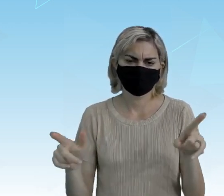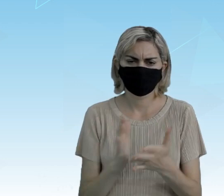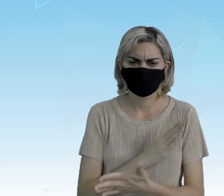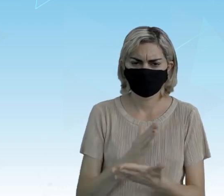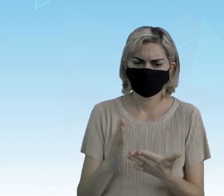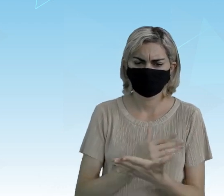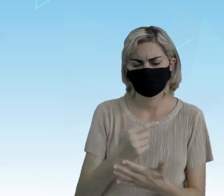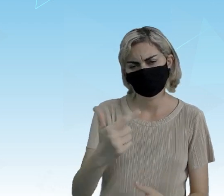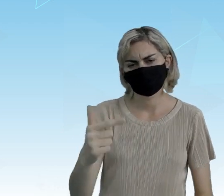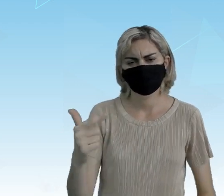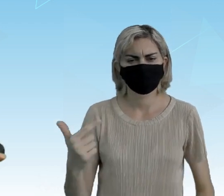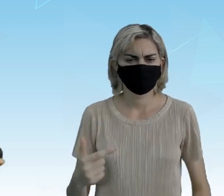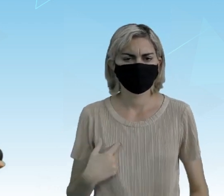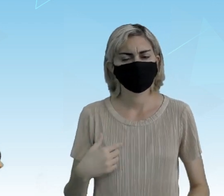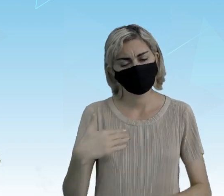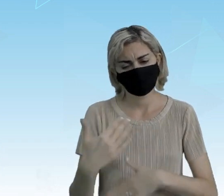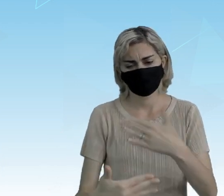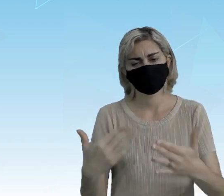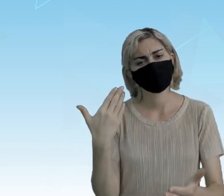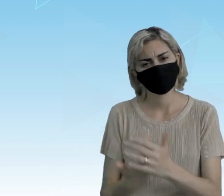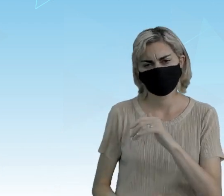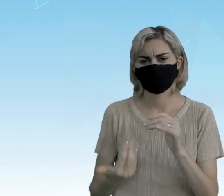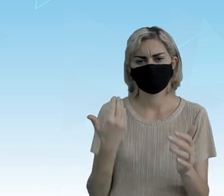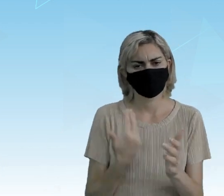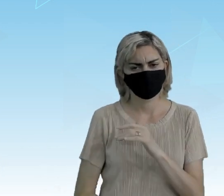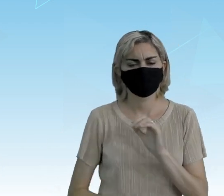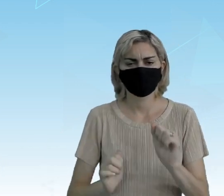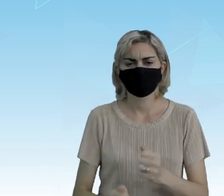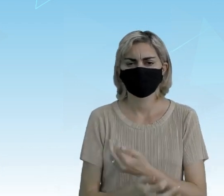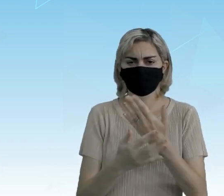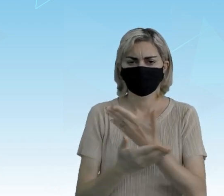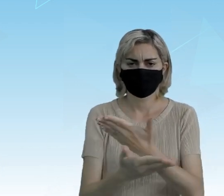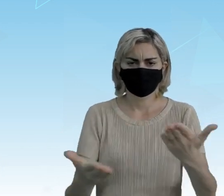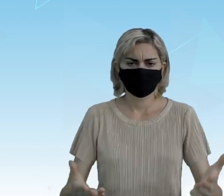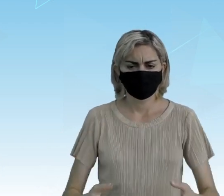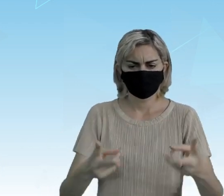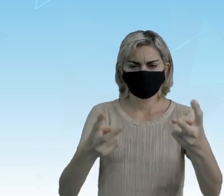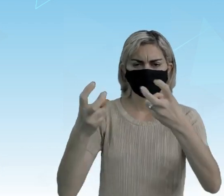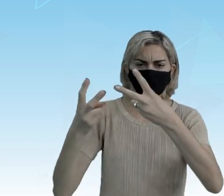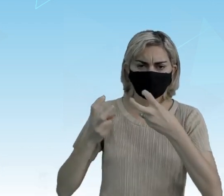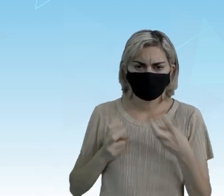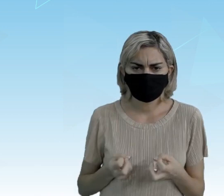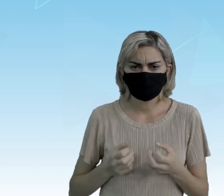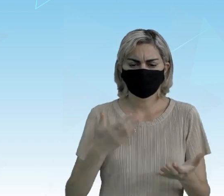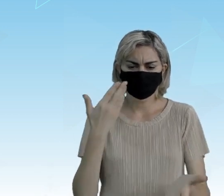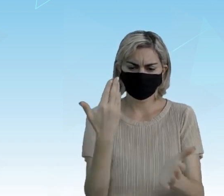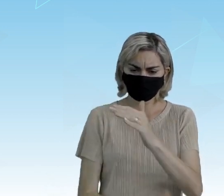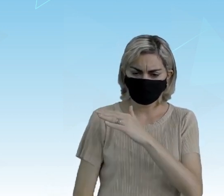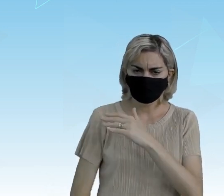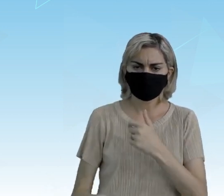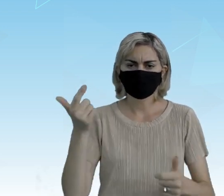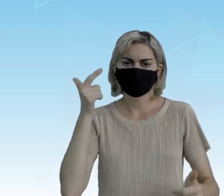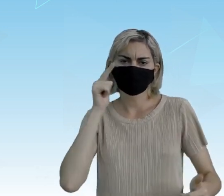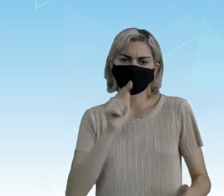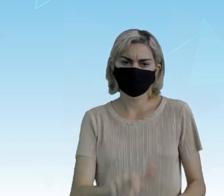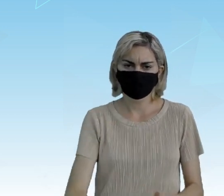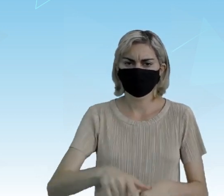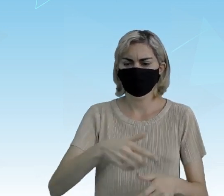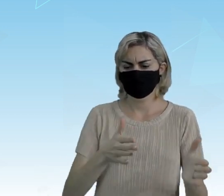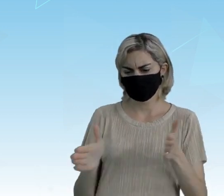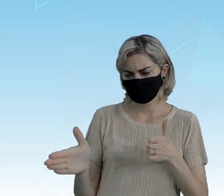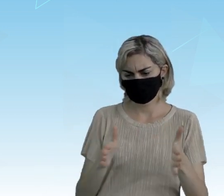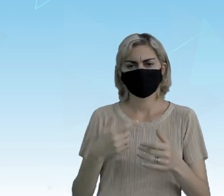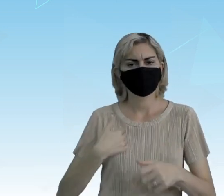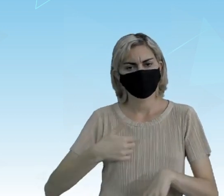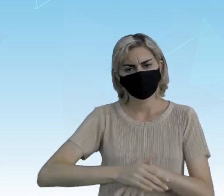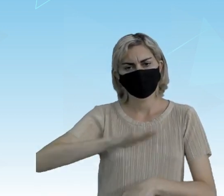não tem, você provavelmente vai perder. Então, quando você percebe que o perder e o ganhar é transitório,